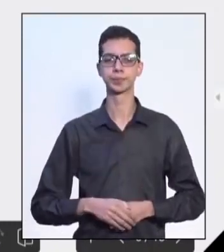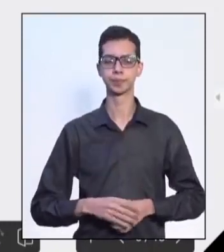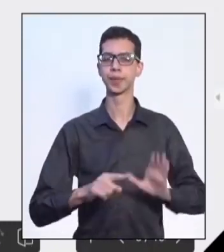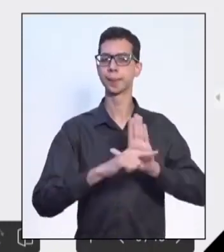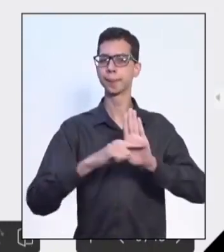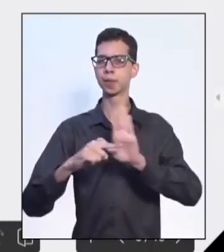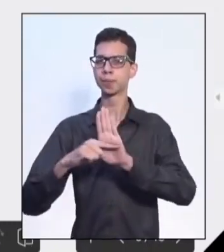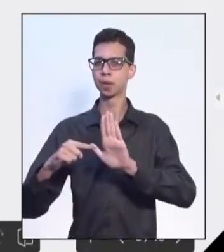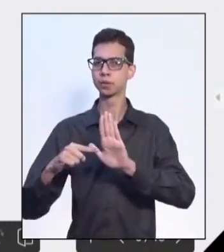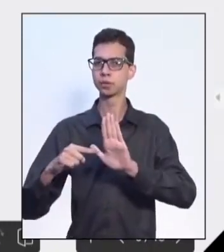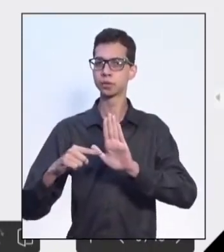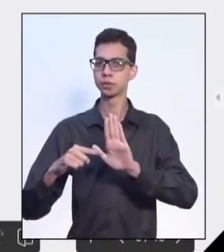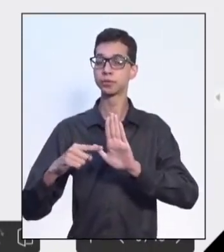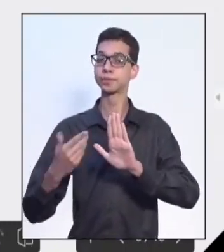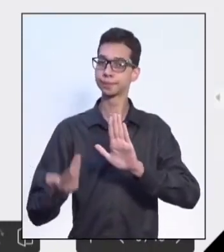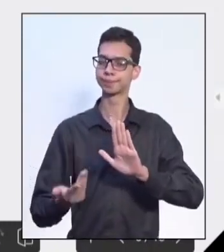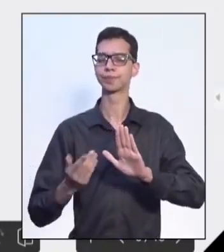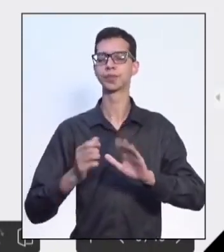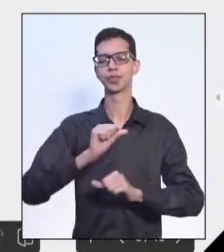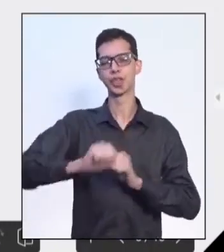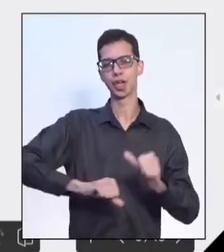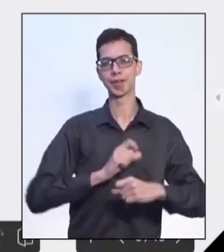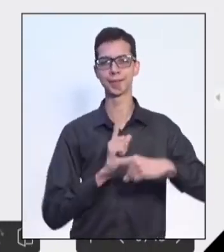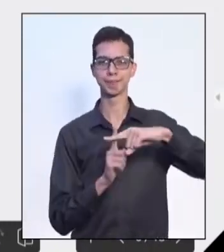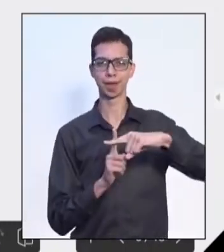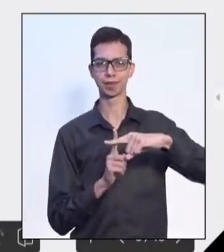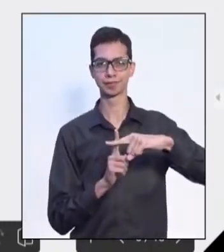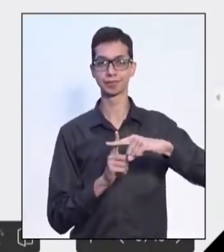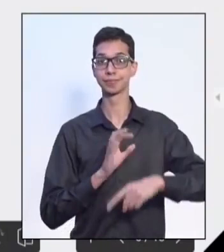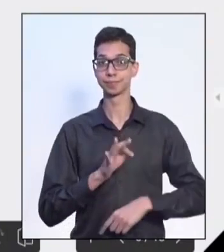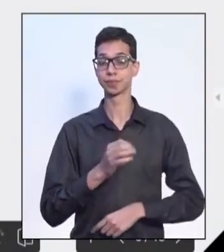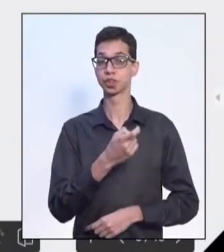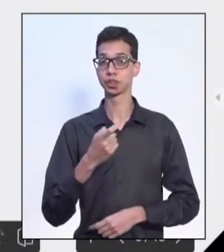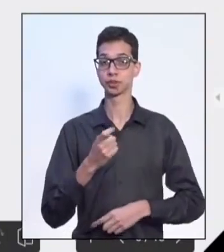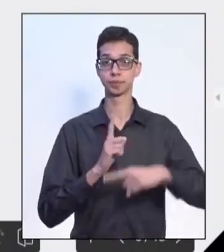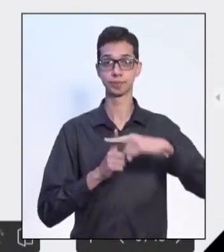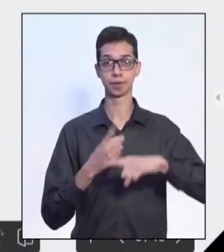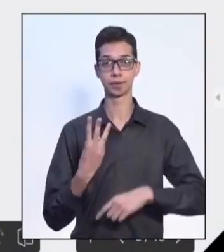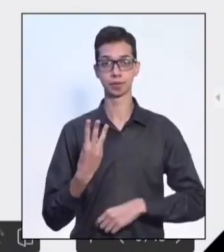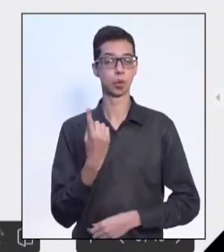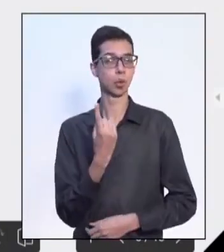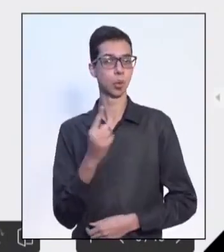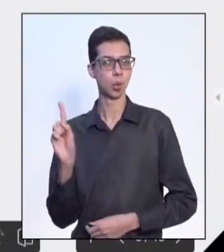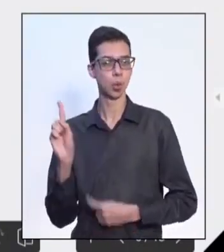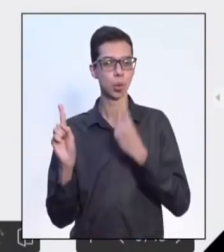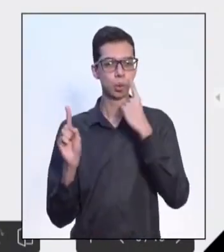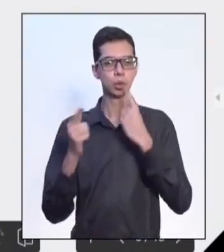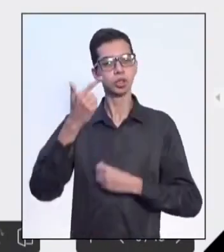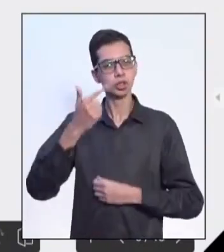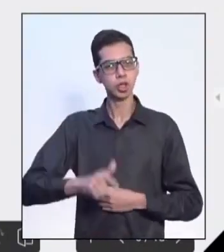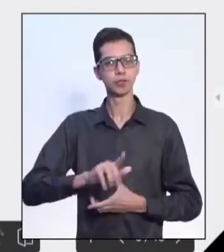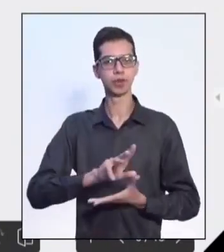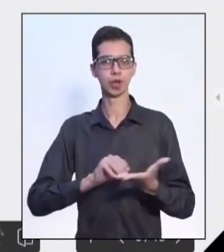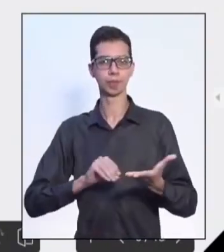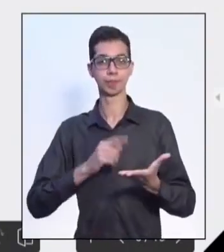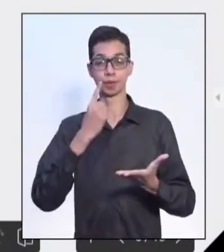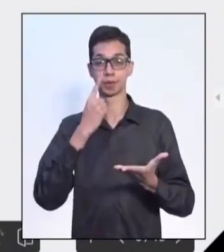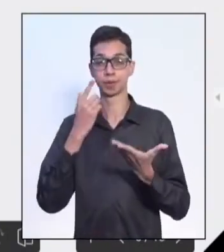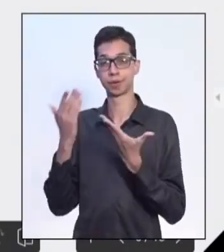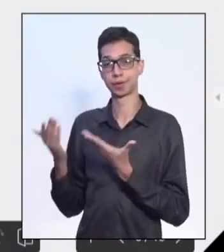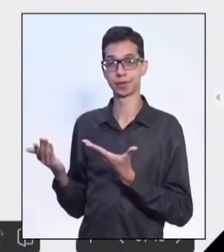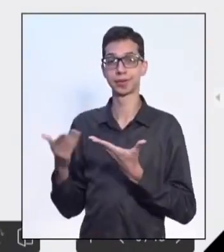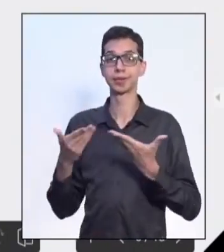menos, mais. Então, x mais 3. E no último, repetimos. Então, a